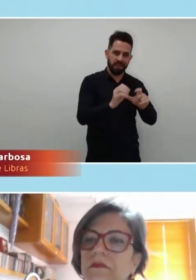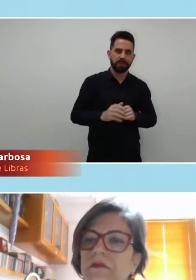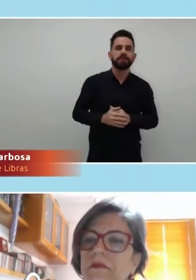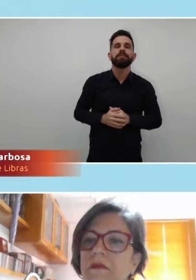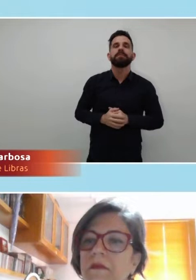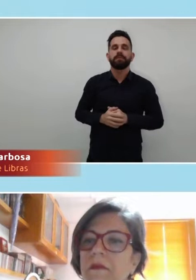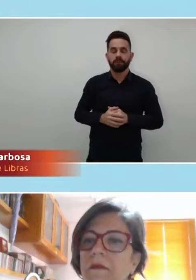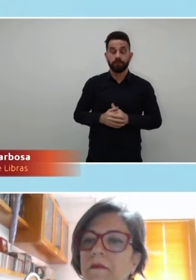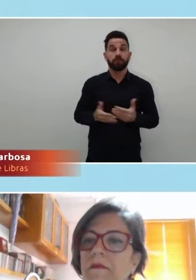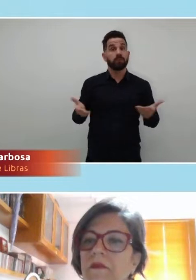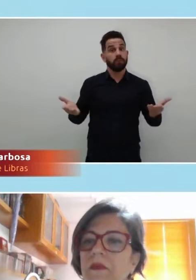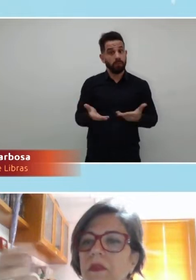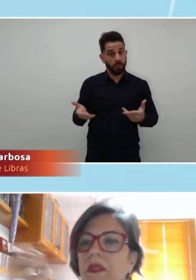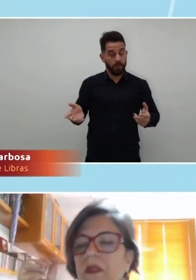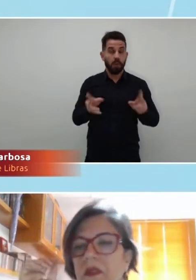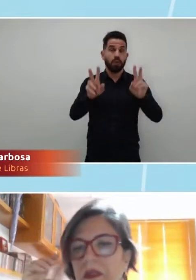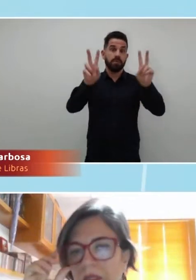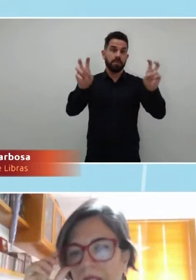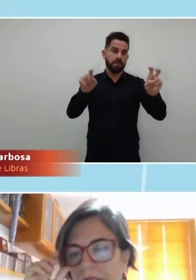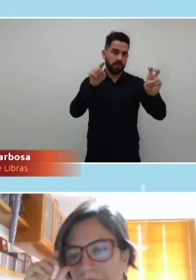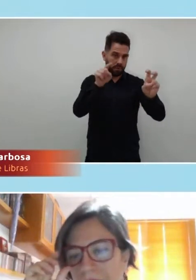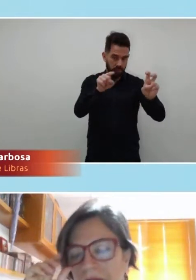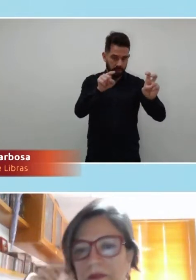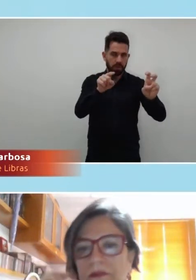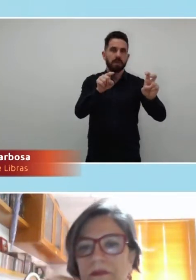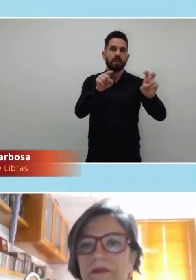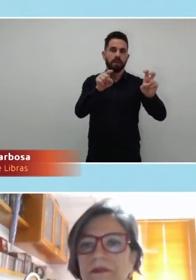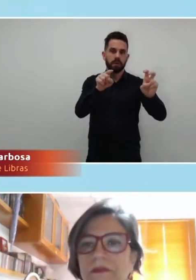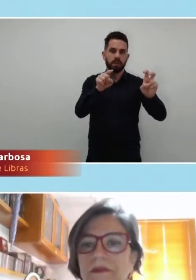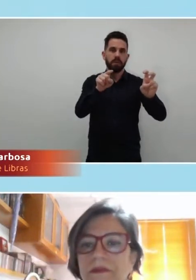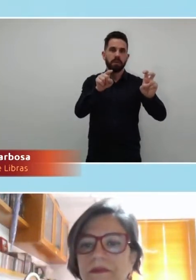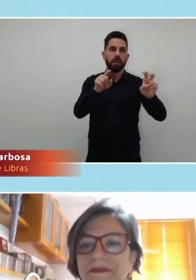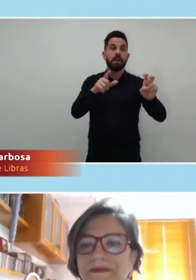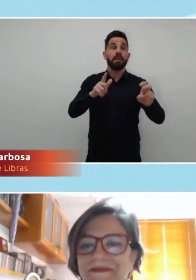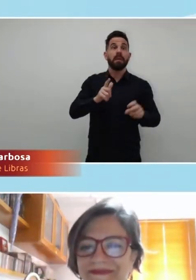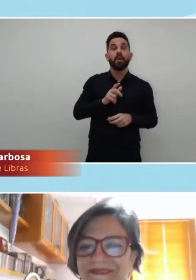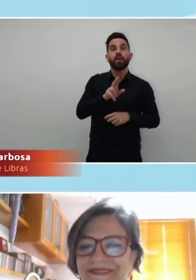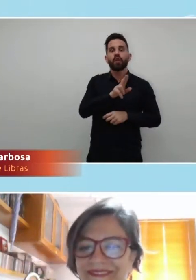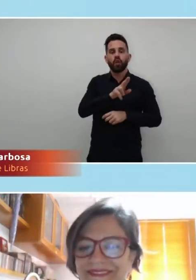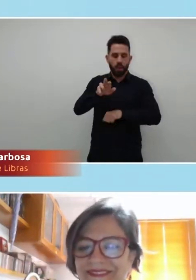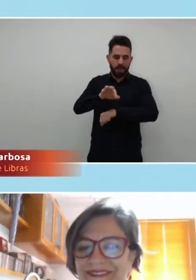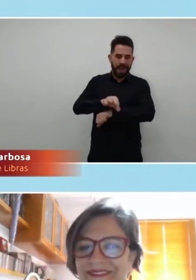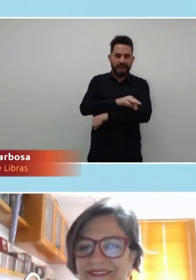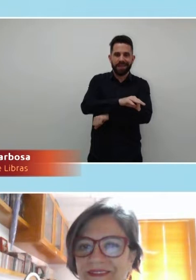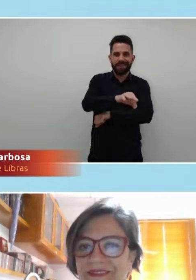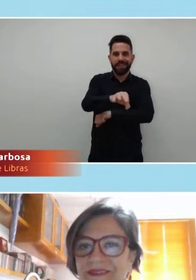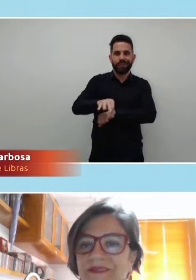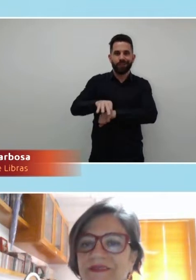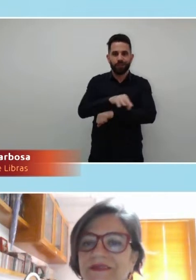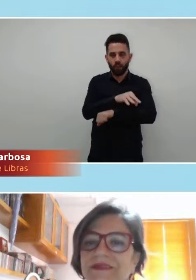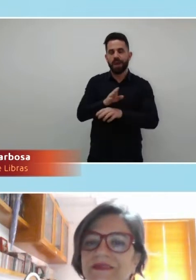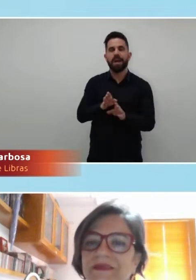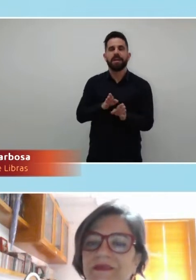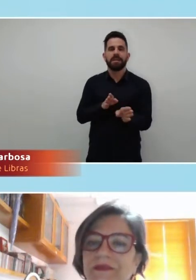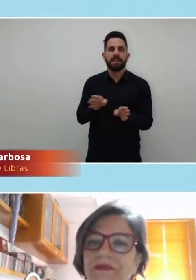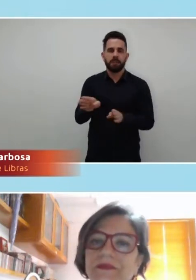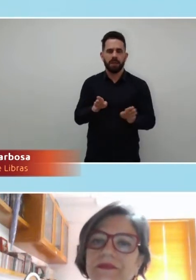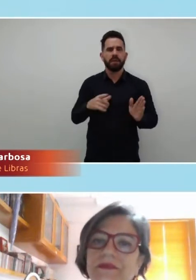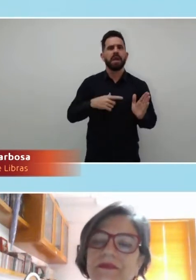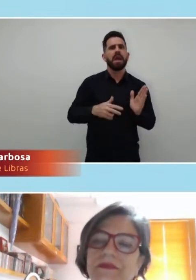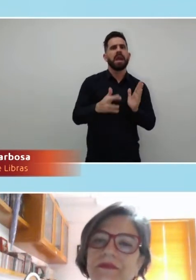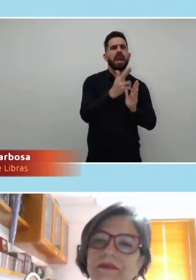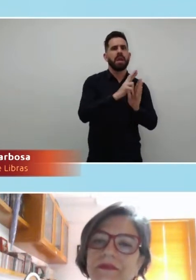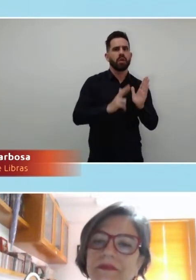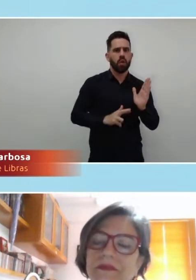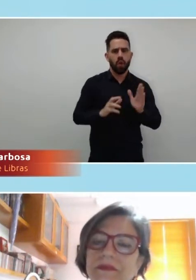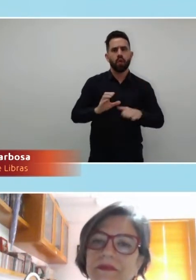o nosso tema é arquitetura e acessibilidade. Um relatório do Conselho de Arquitetura e Urbanismo de Goiás,